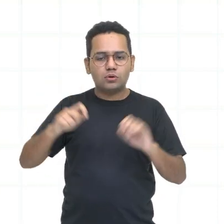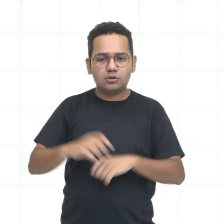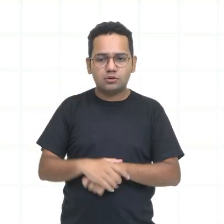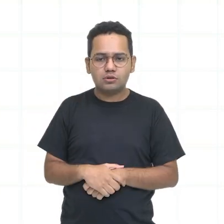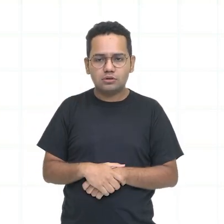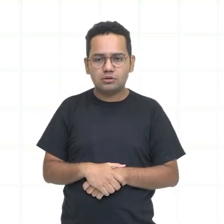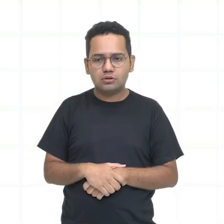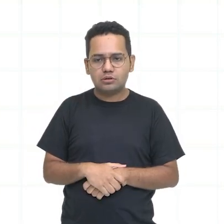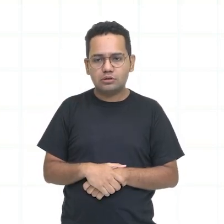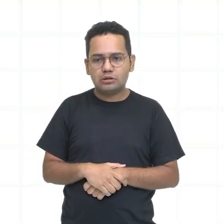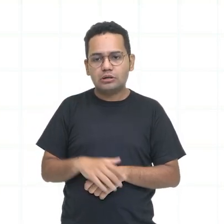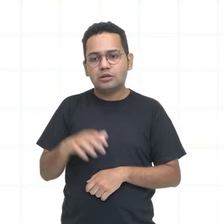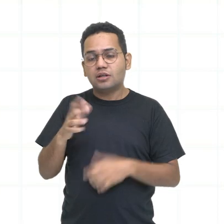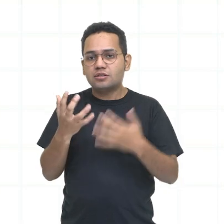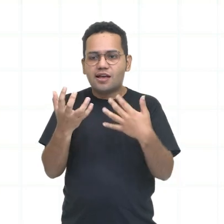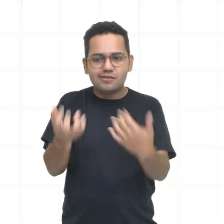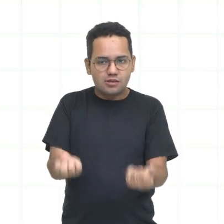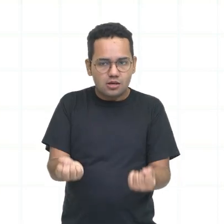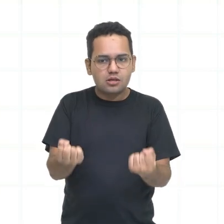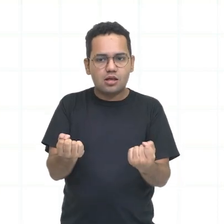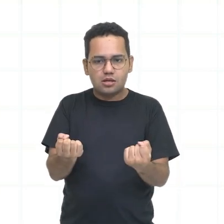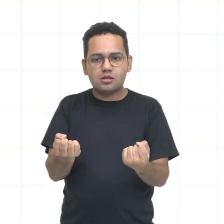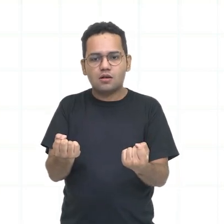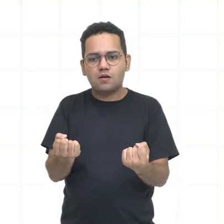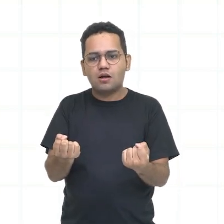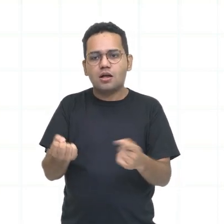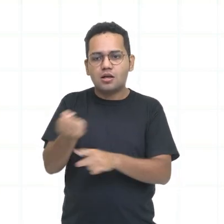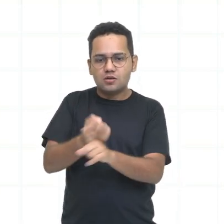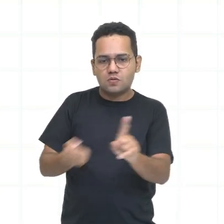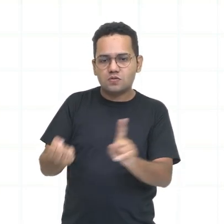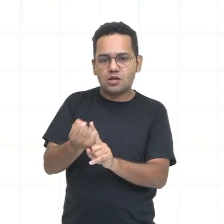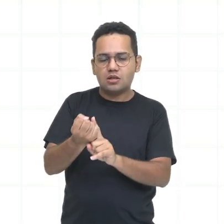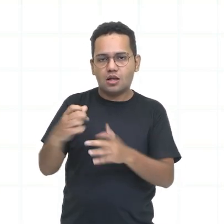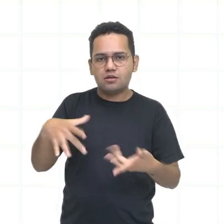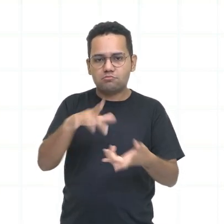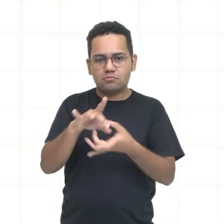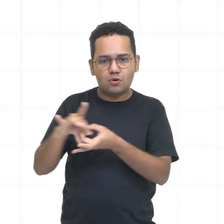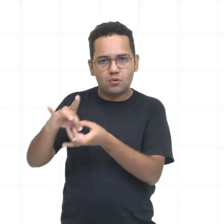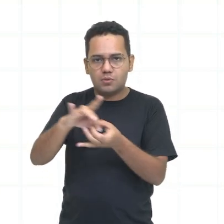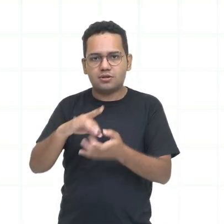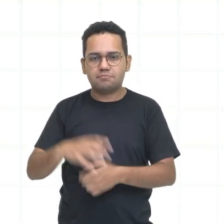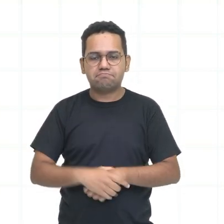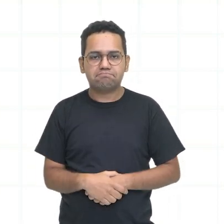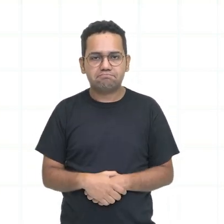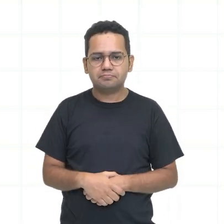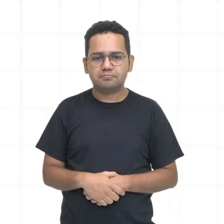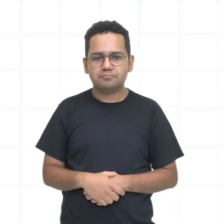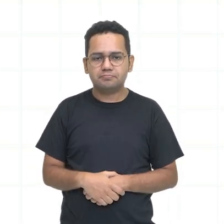de tolerância e aceitação em uma sociedade globalizada.